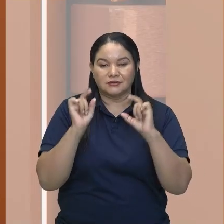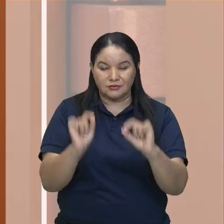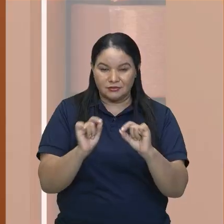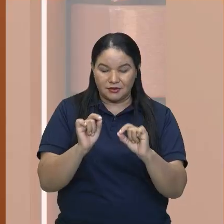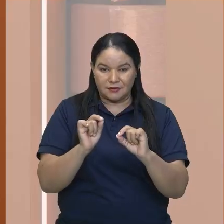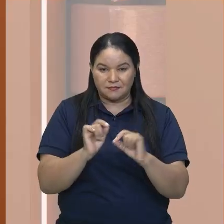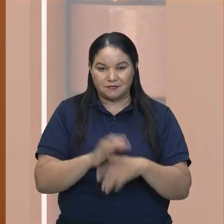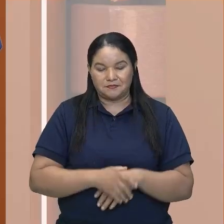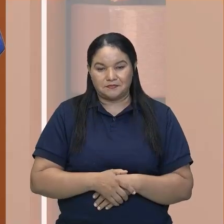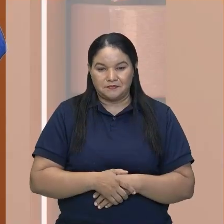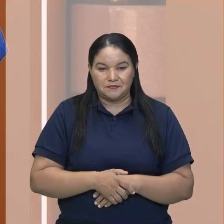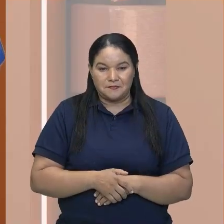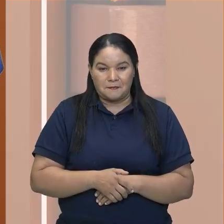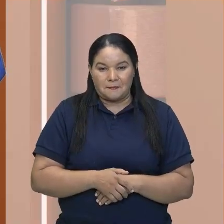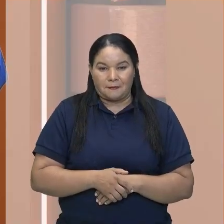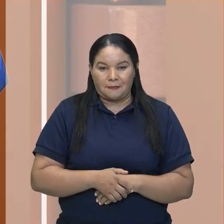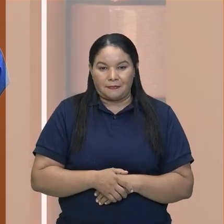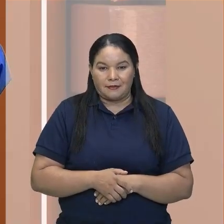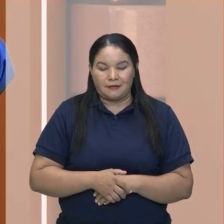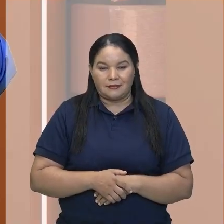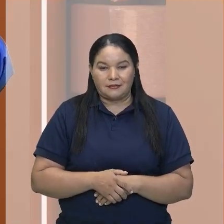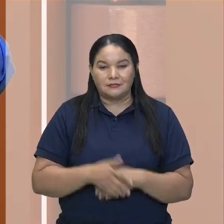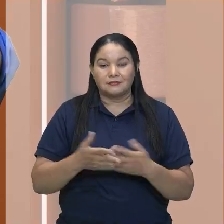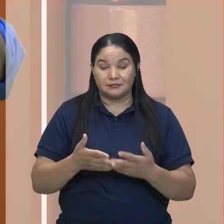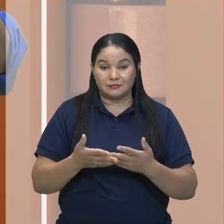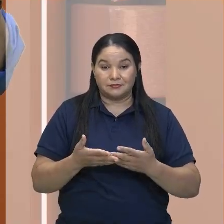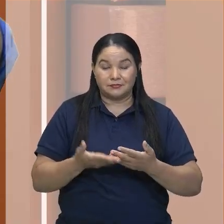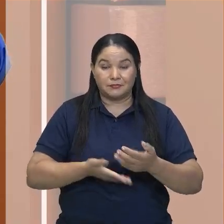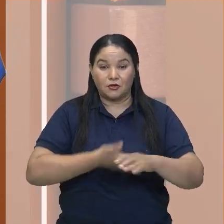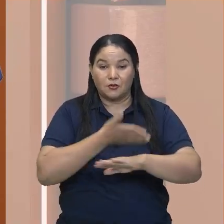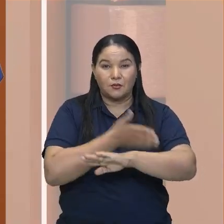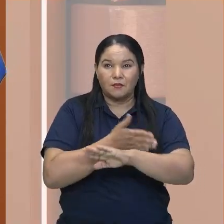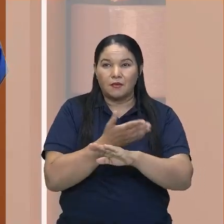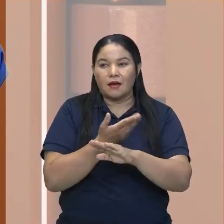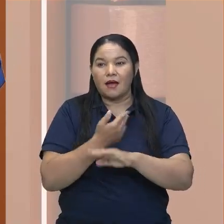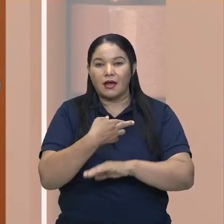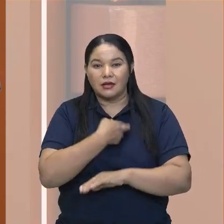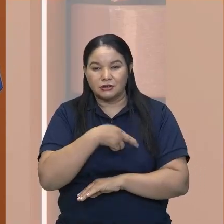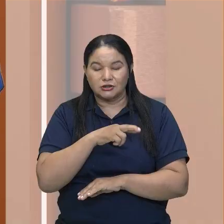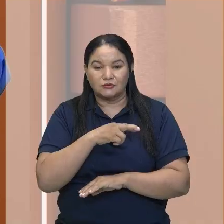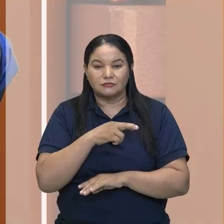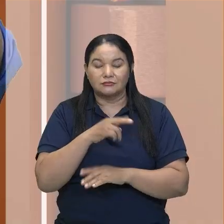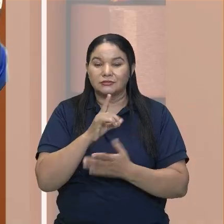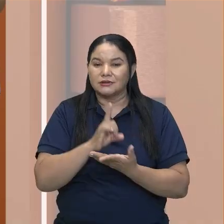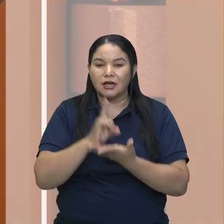Vejam bem. Idade Média, religião, Deus,